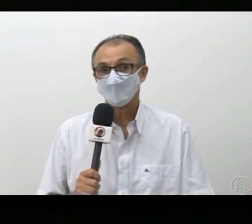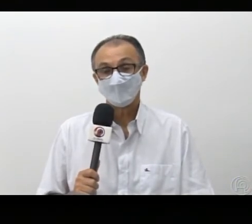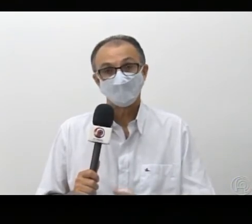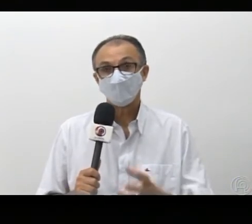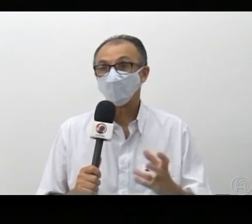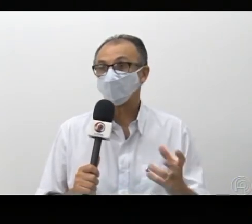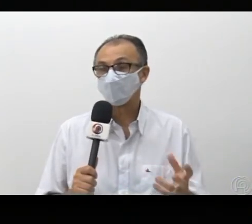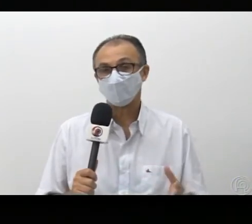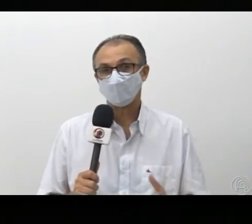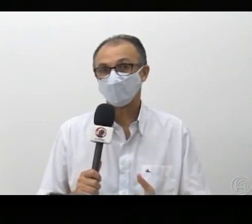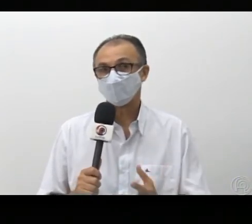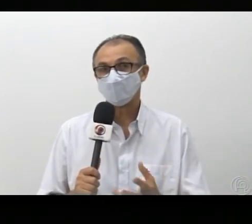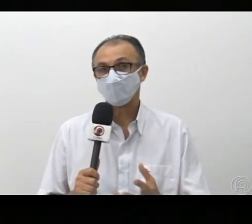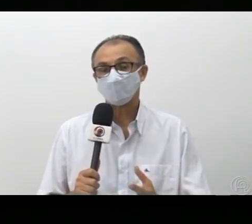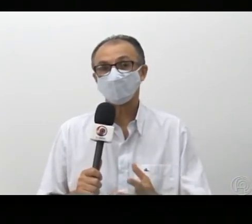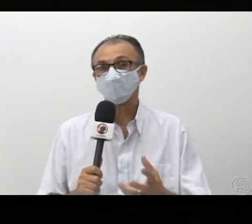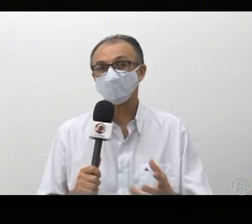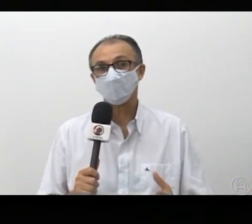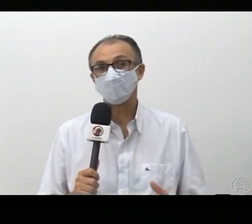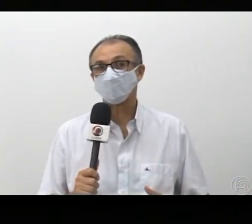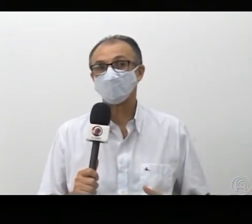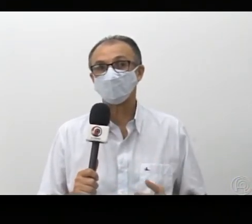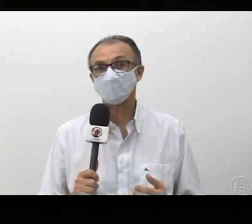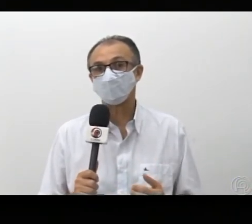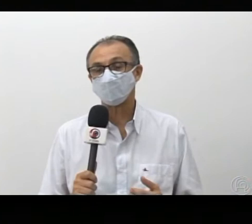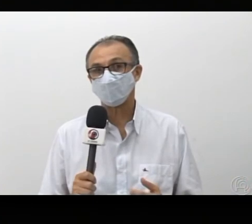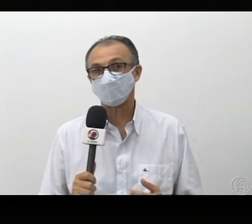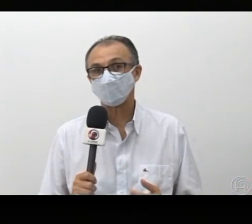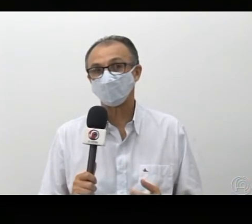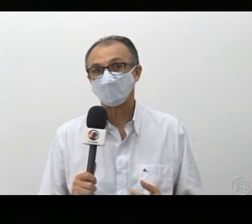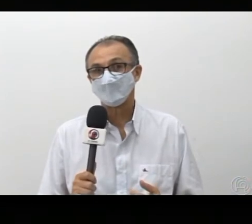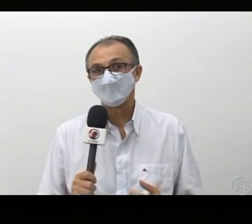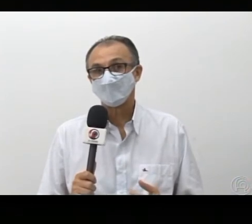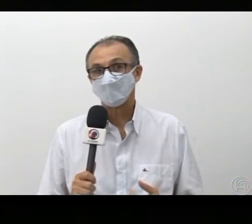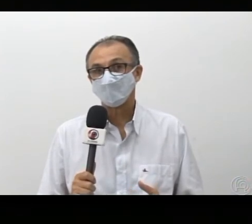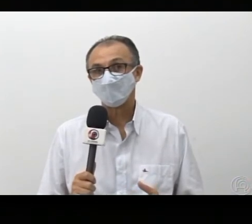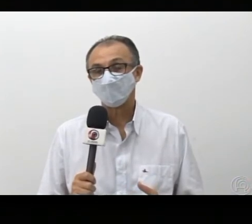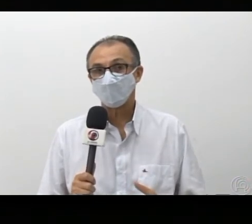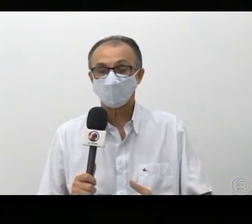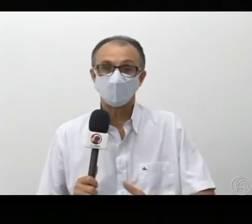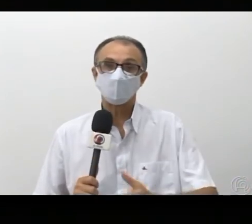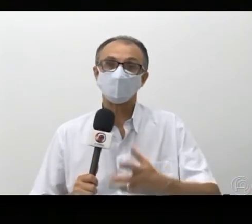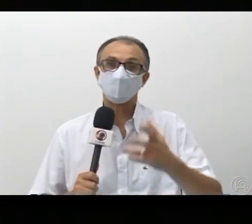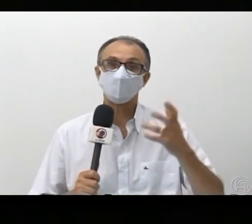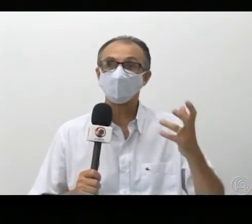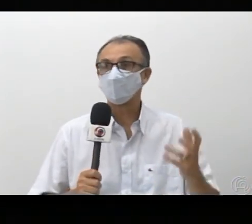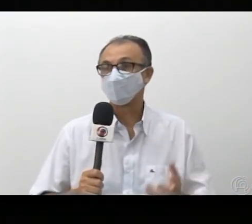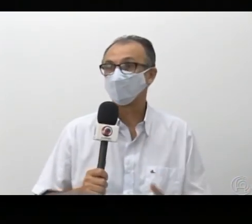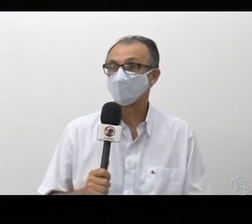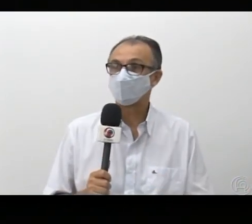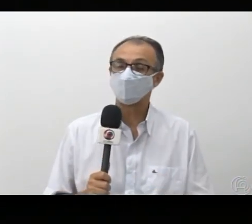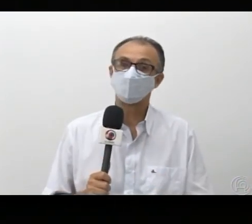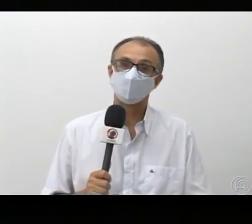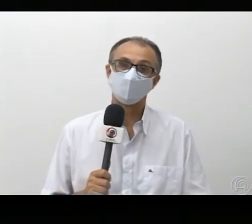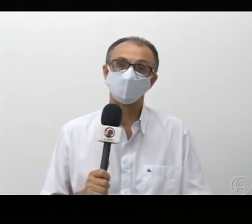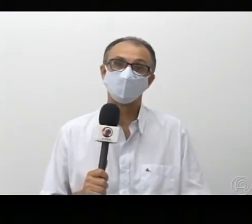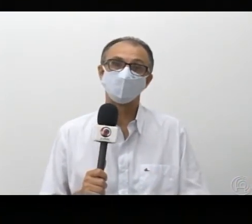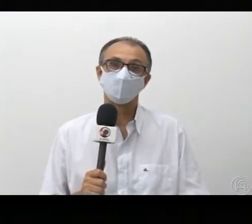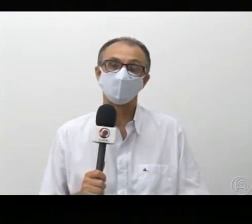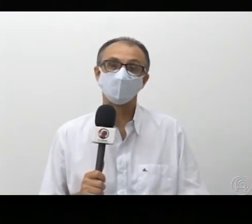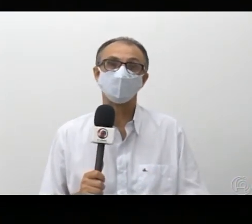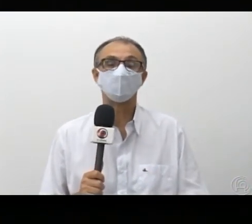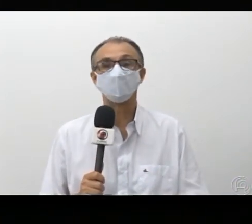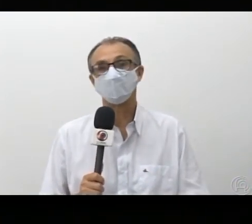projetos novos, né, que têm assuntos novos, assuntos que tratam que mexem com a estrutura do Poder